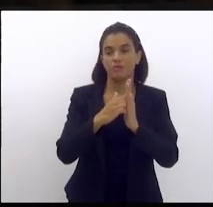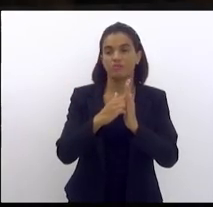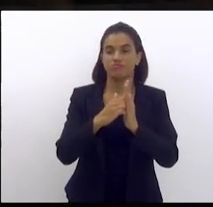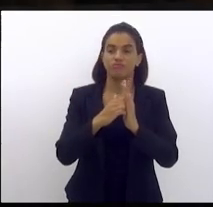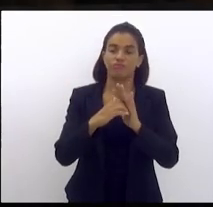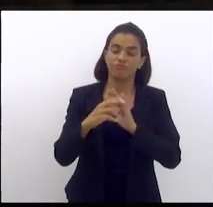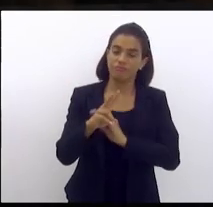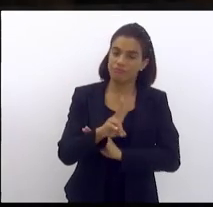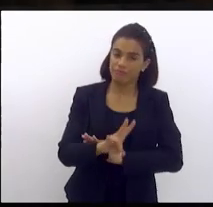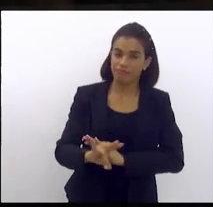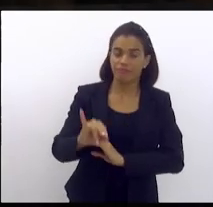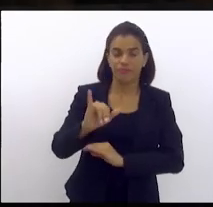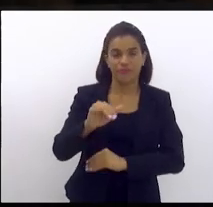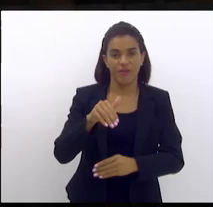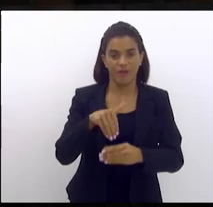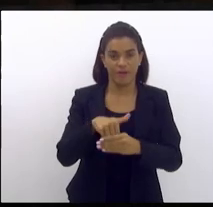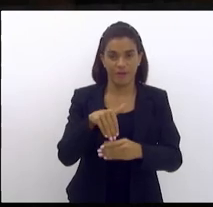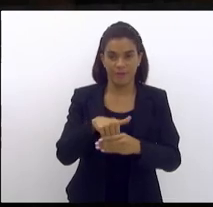deverá